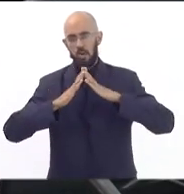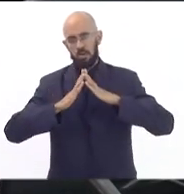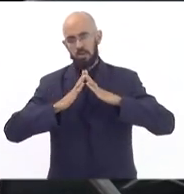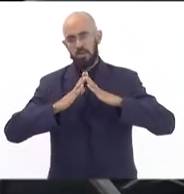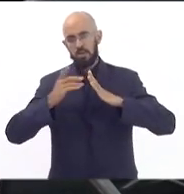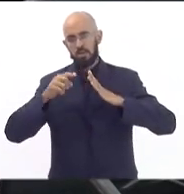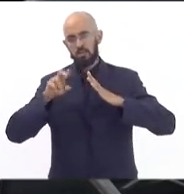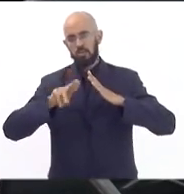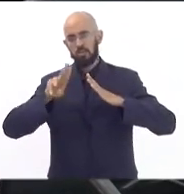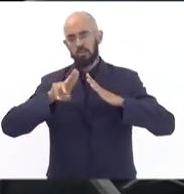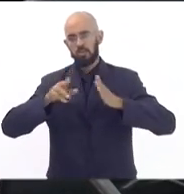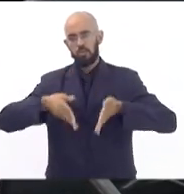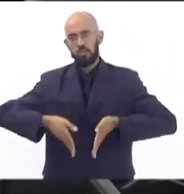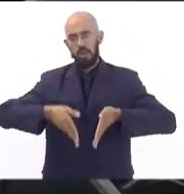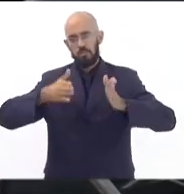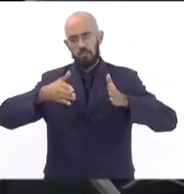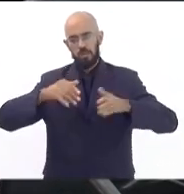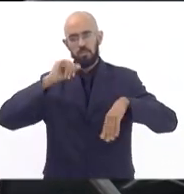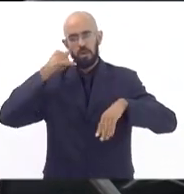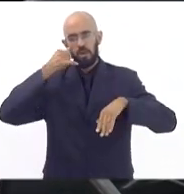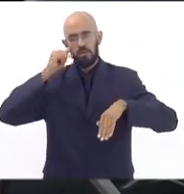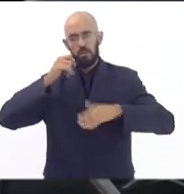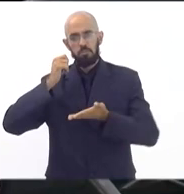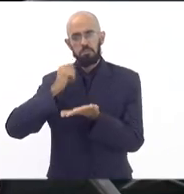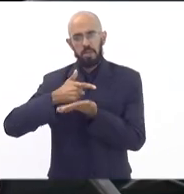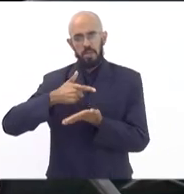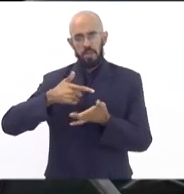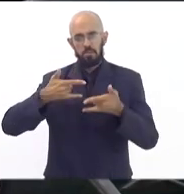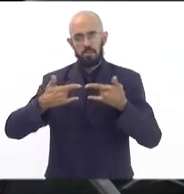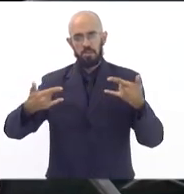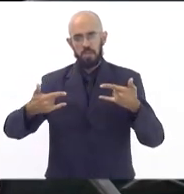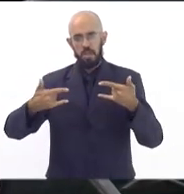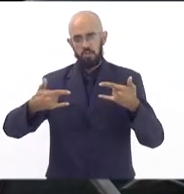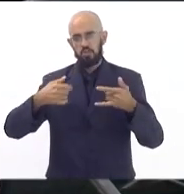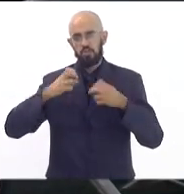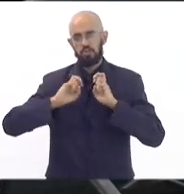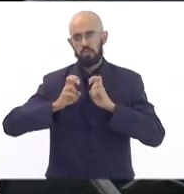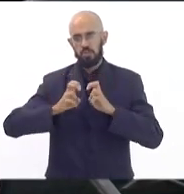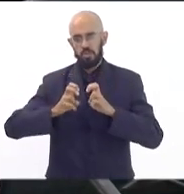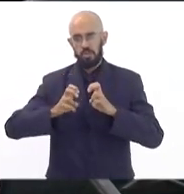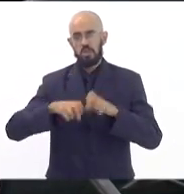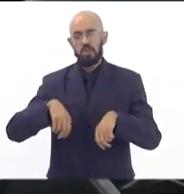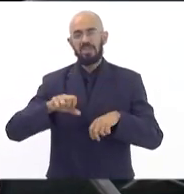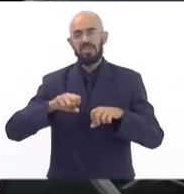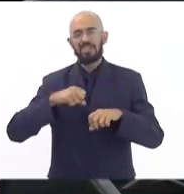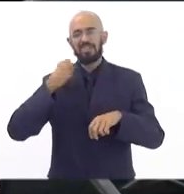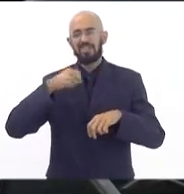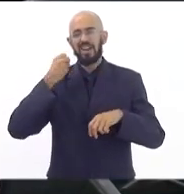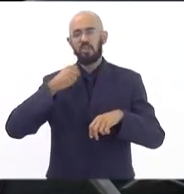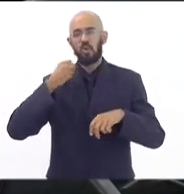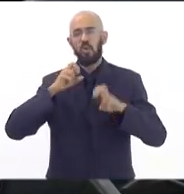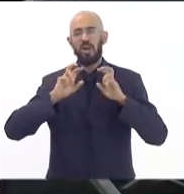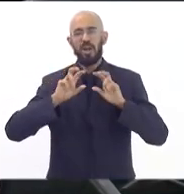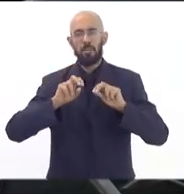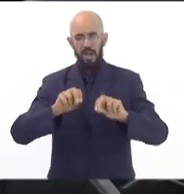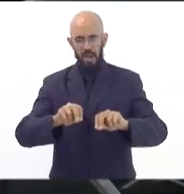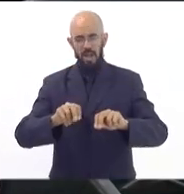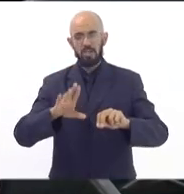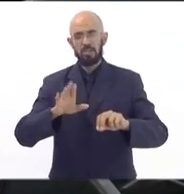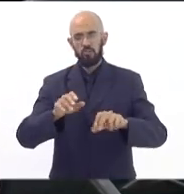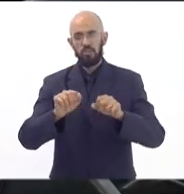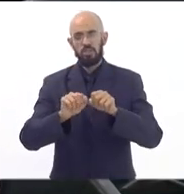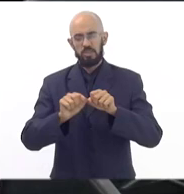usam como caminho para não pagar a passagem como foi falar que Senador Camará foi feita uma operação lá